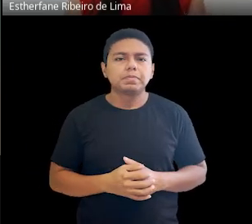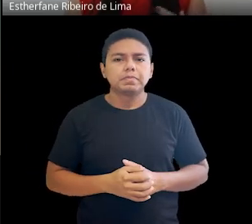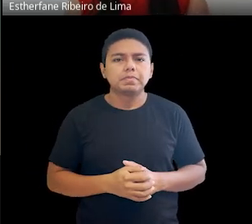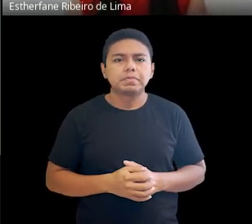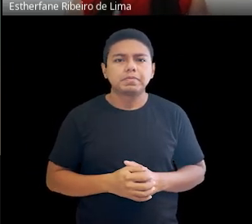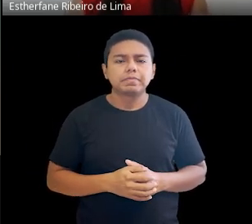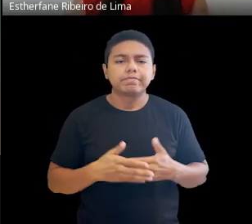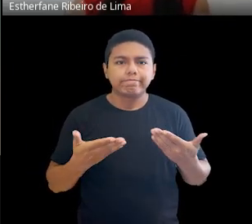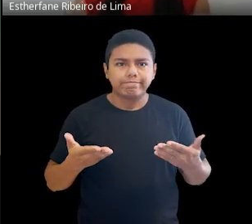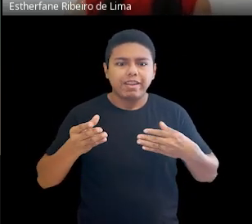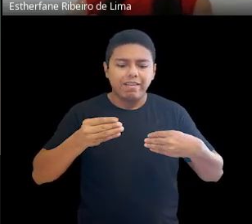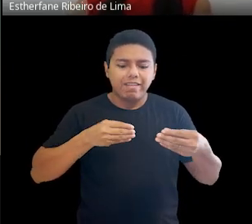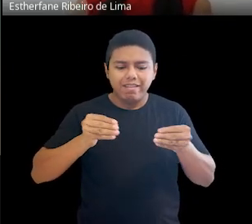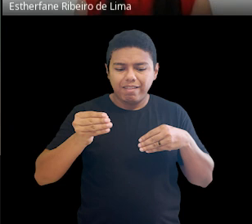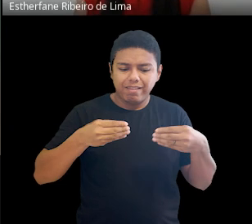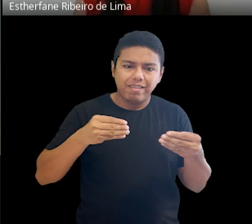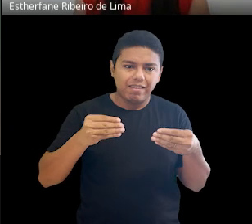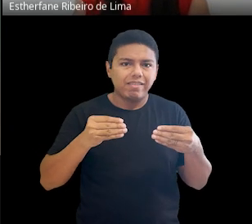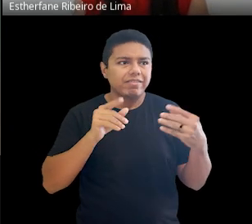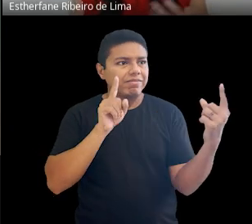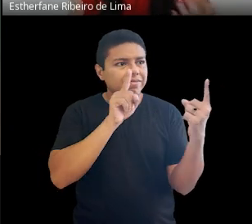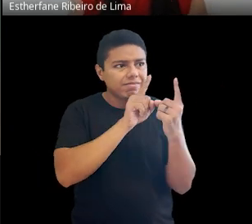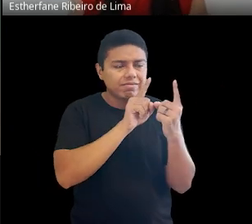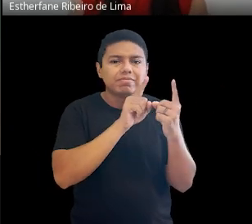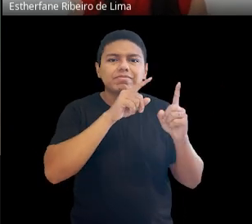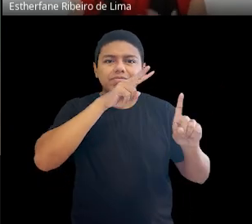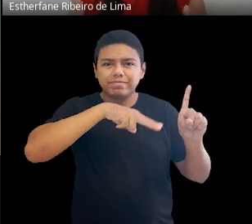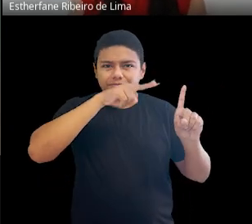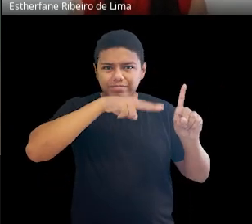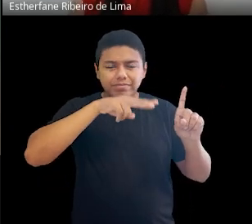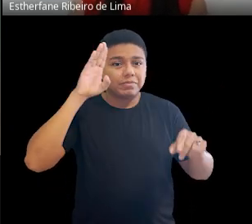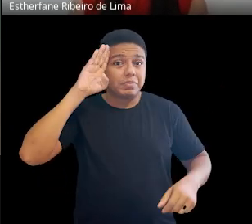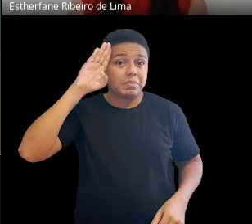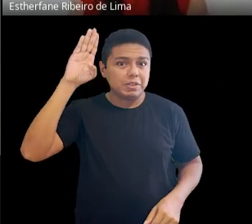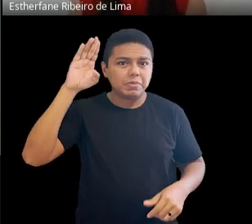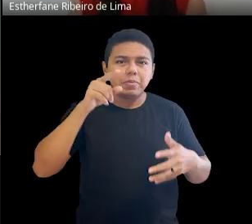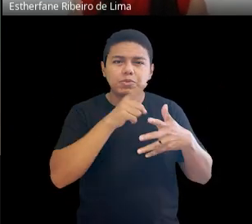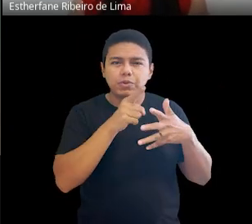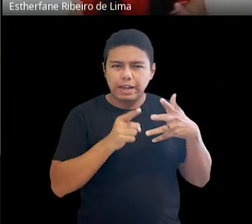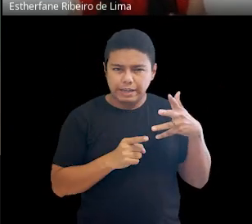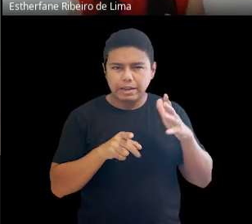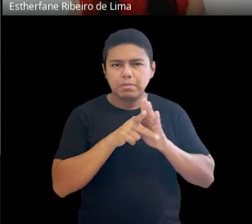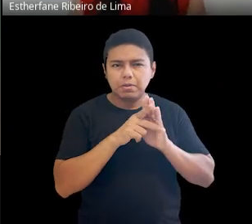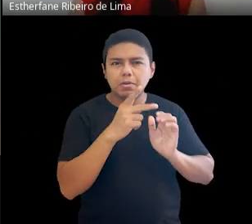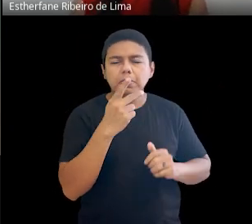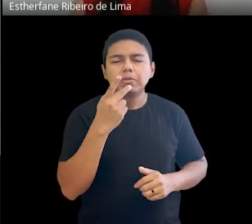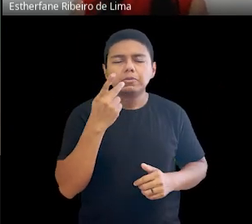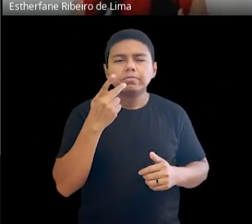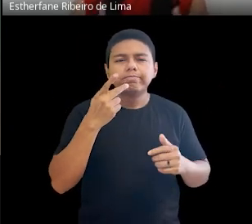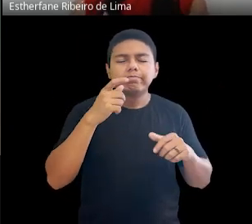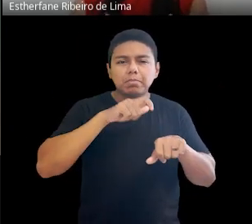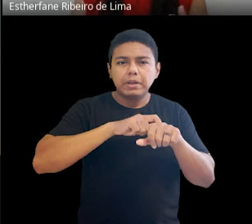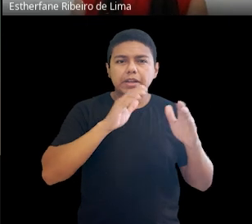Então, nessa flexibilização desses atendimentos pré-natais, principalmente a respeito desse calendário, durante o pré-natal, ele